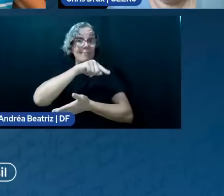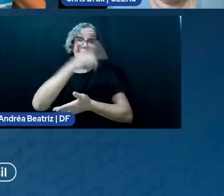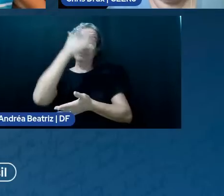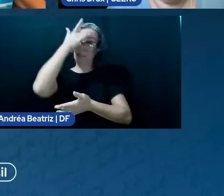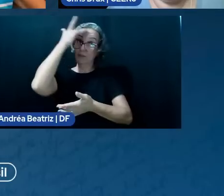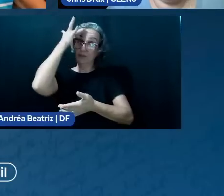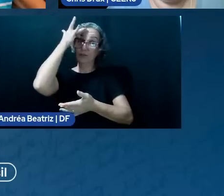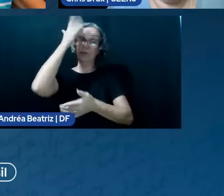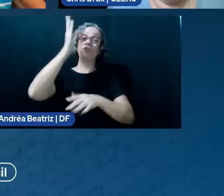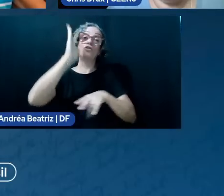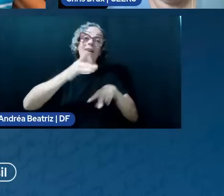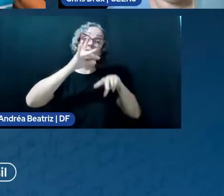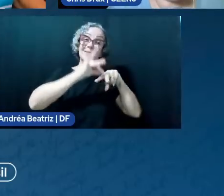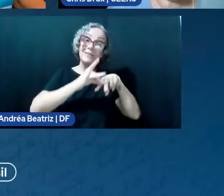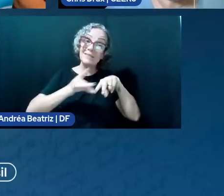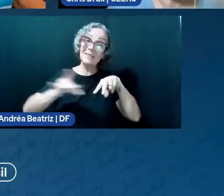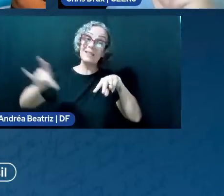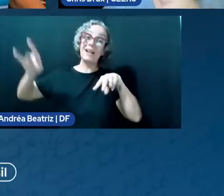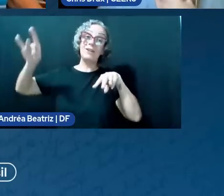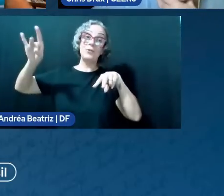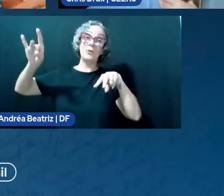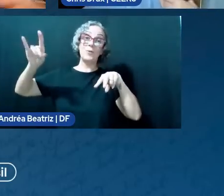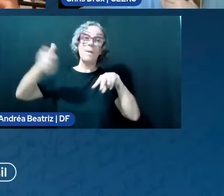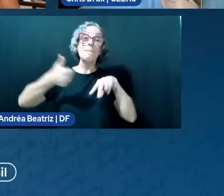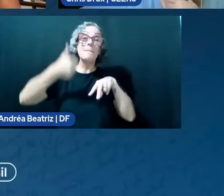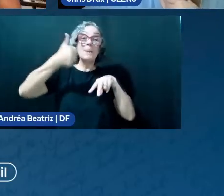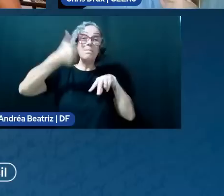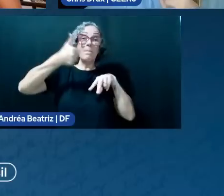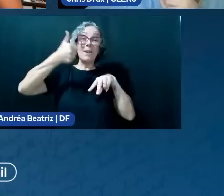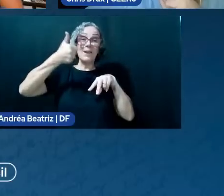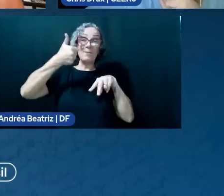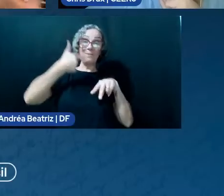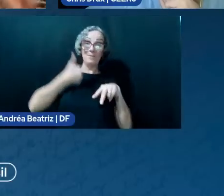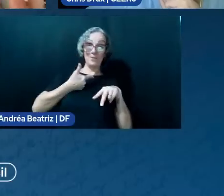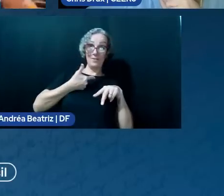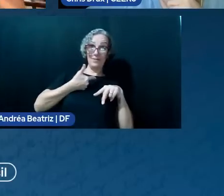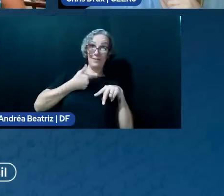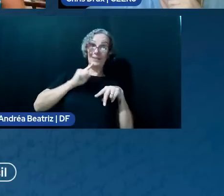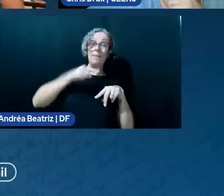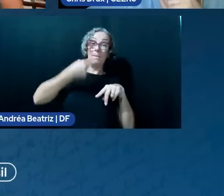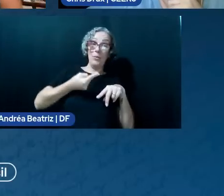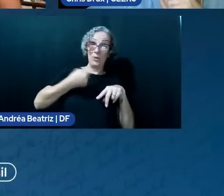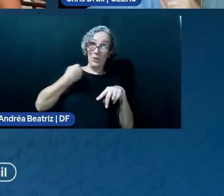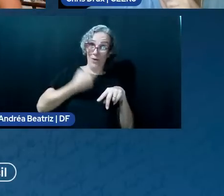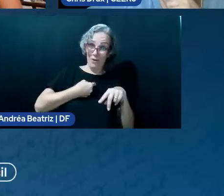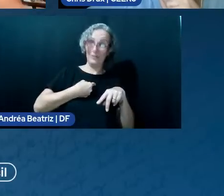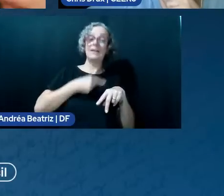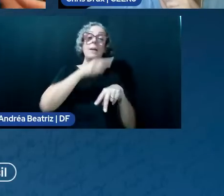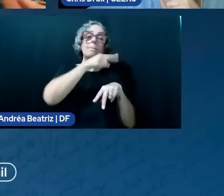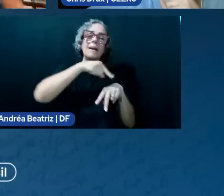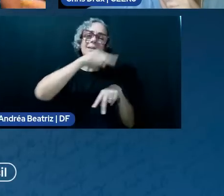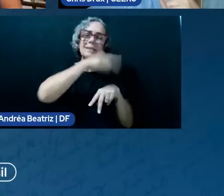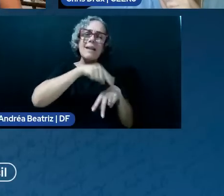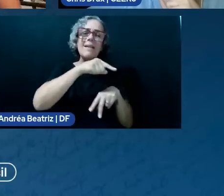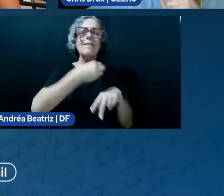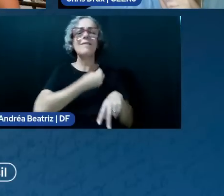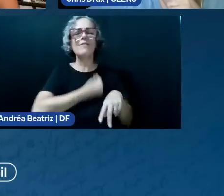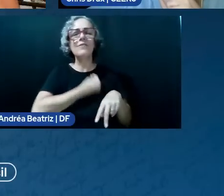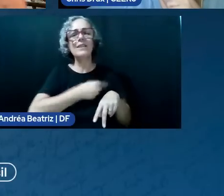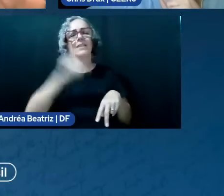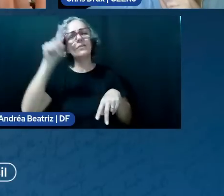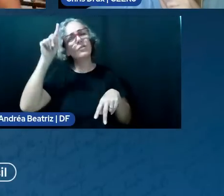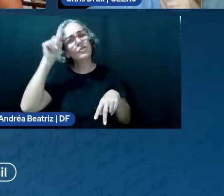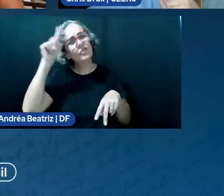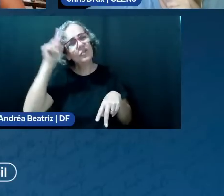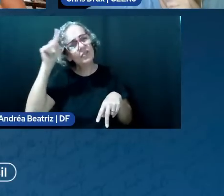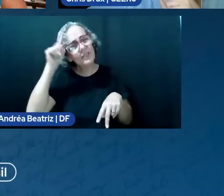que nós. São os que desencarnam, e é uma situação muito cotidiana, né? Quantos de nós não temos